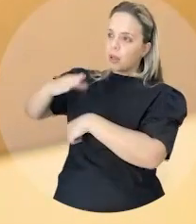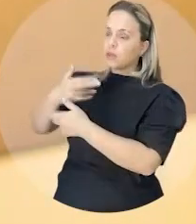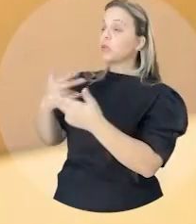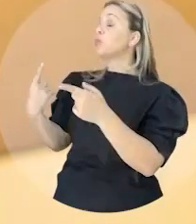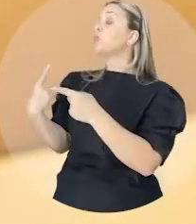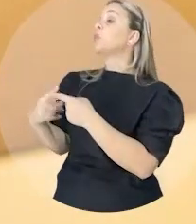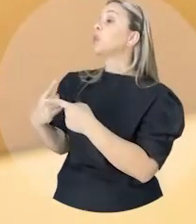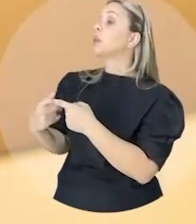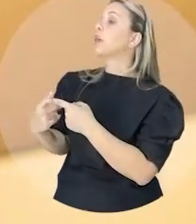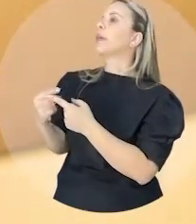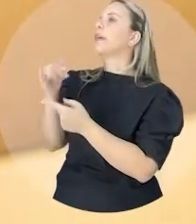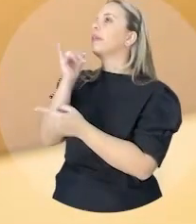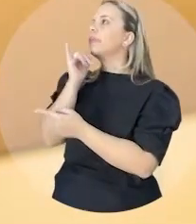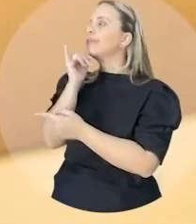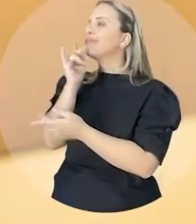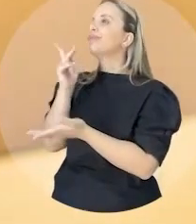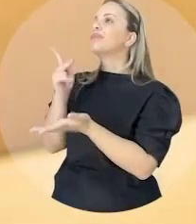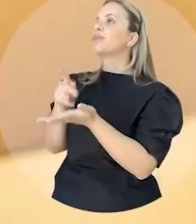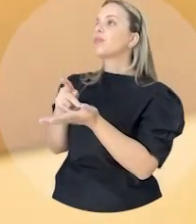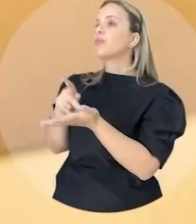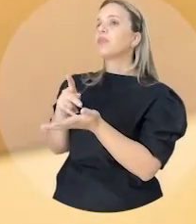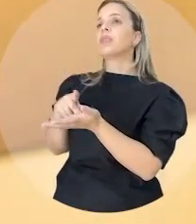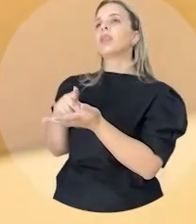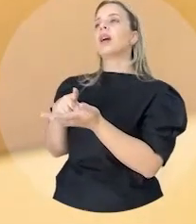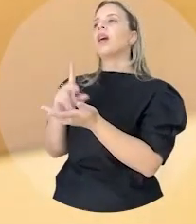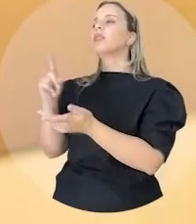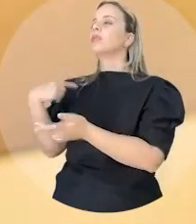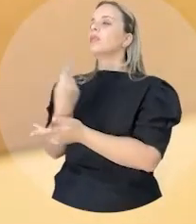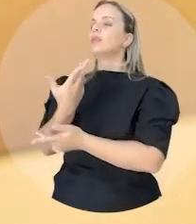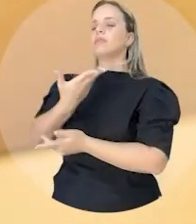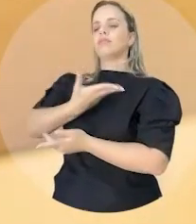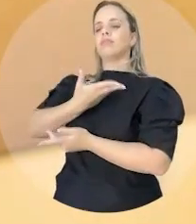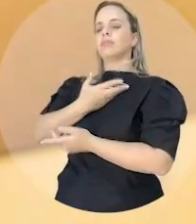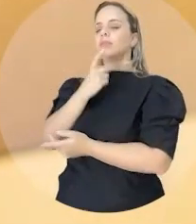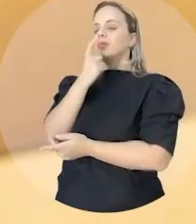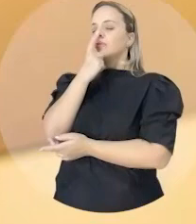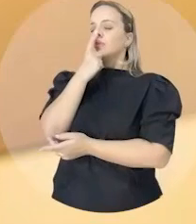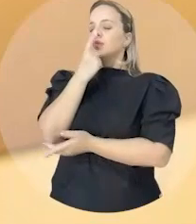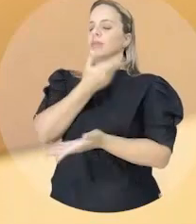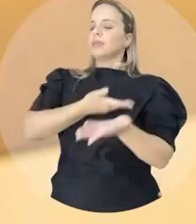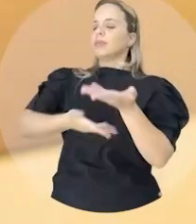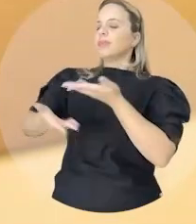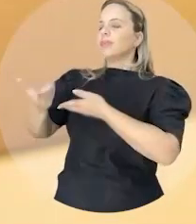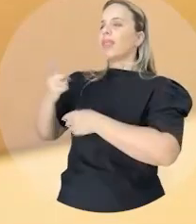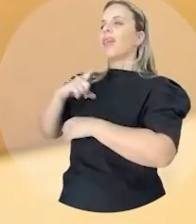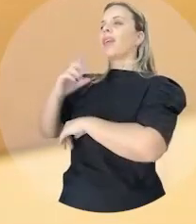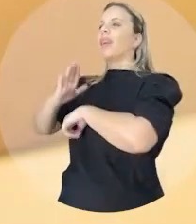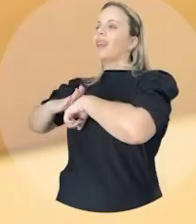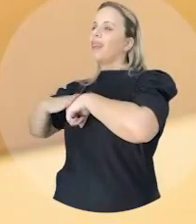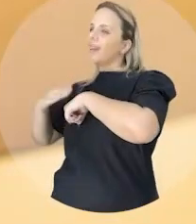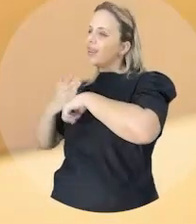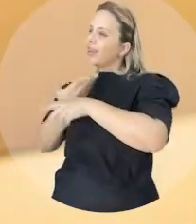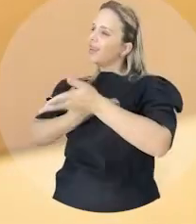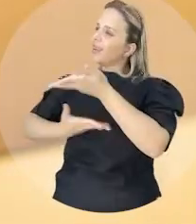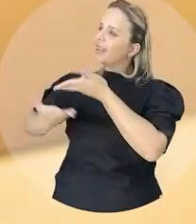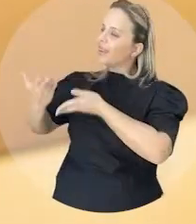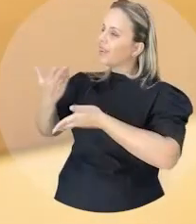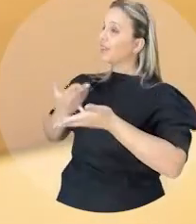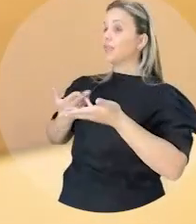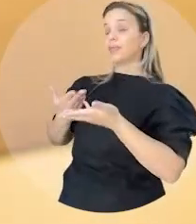porque realmente passa a existir uma cumplicidade, um afeto, o que